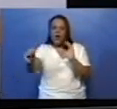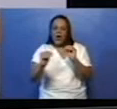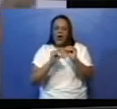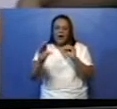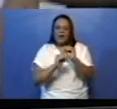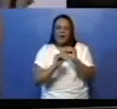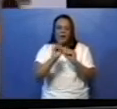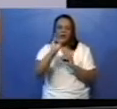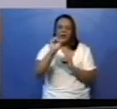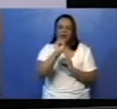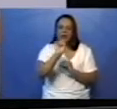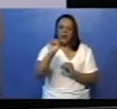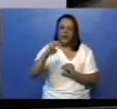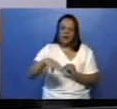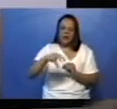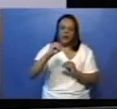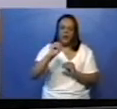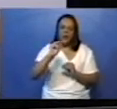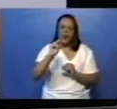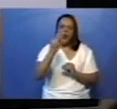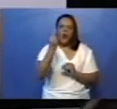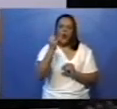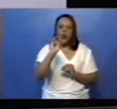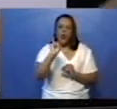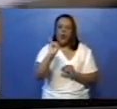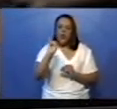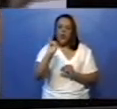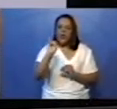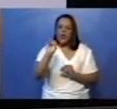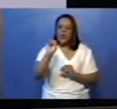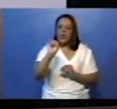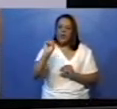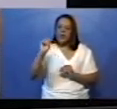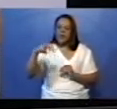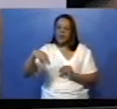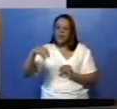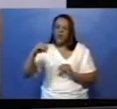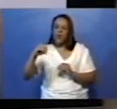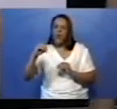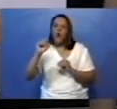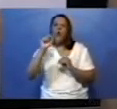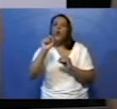nas flexões de gêneros e número do adjetivo, nós estamos falando que estamos trabalhando com o grau